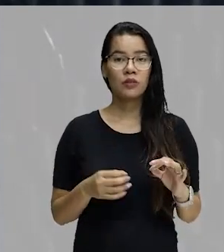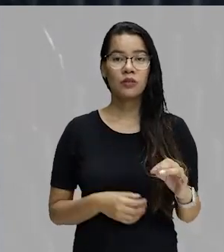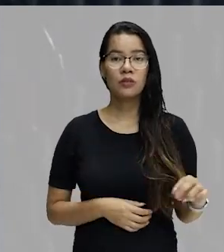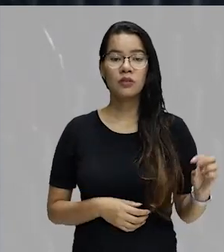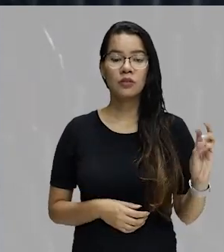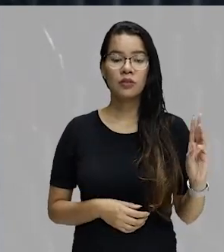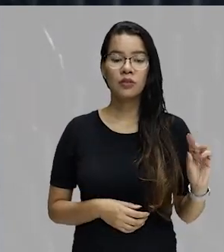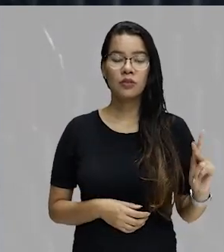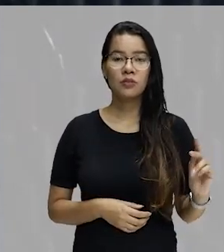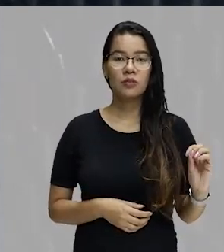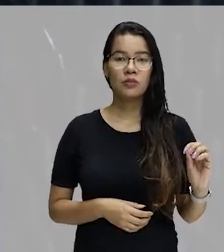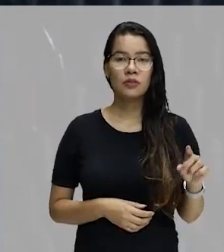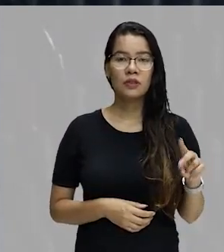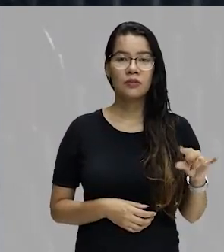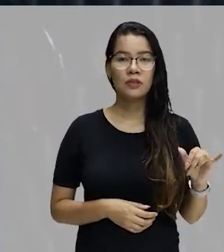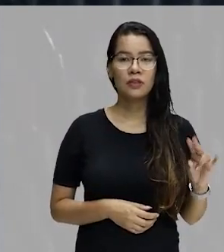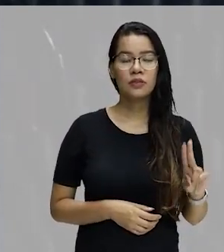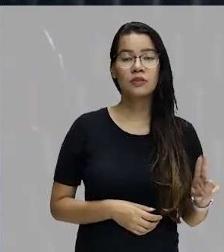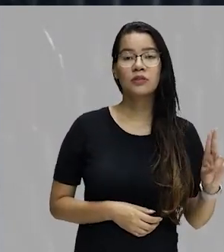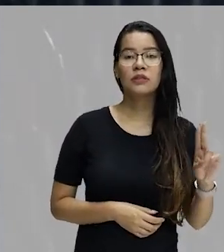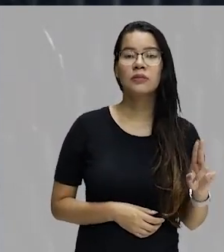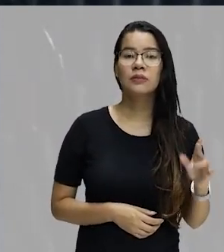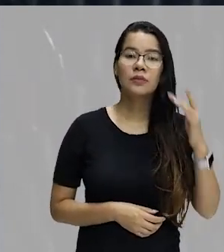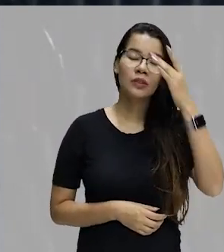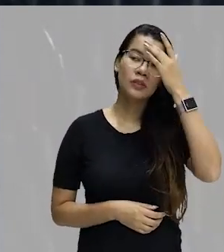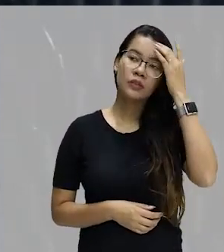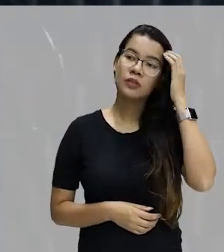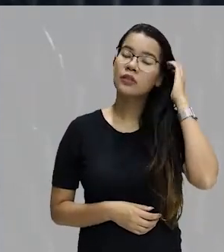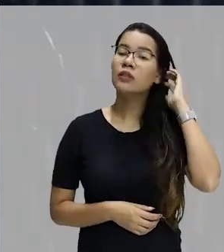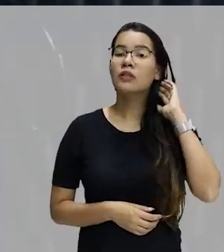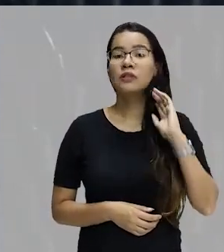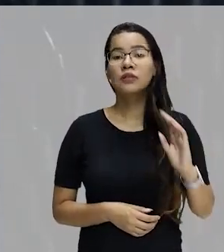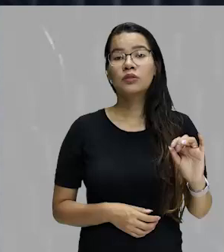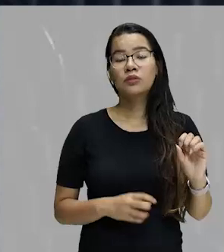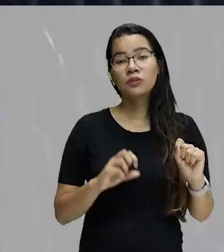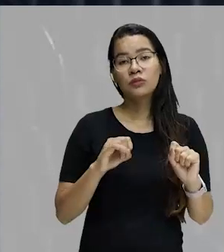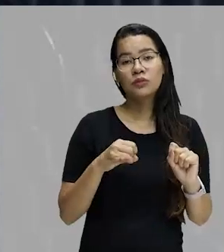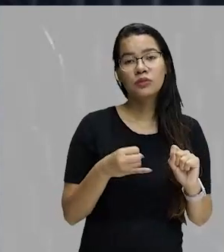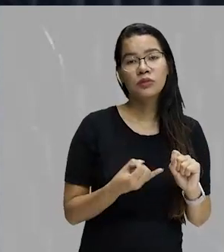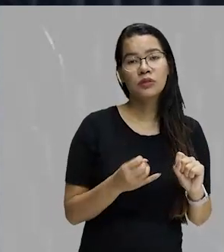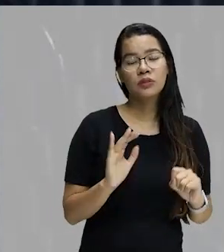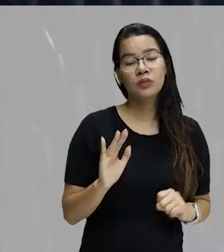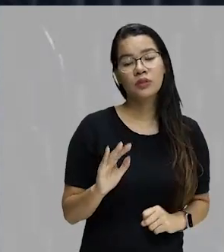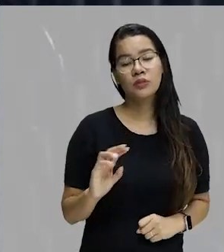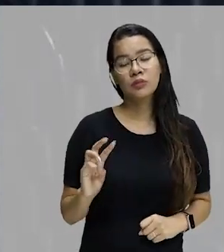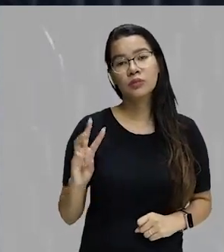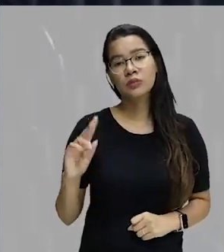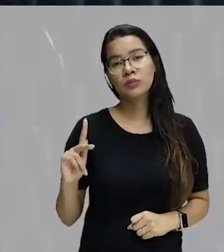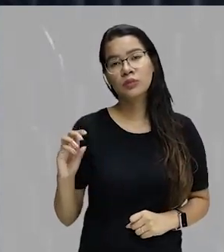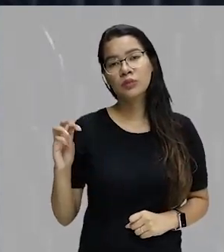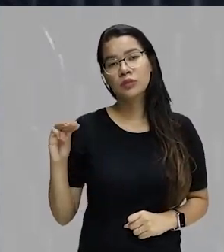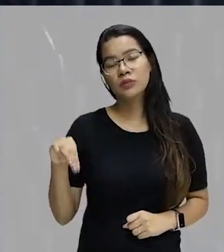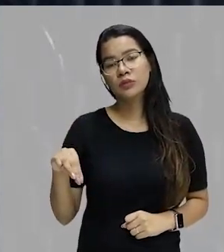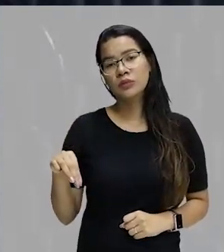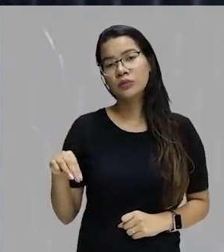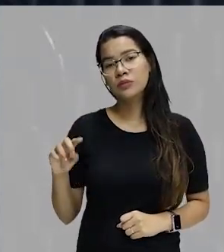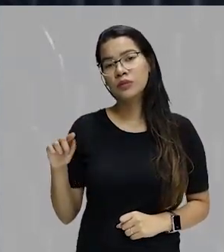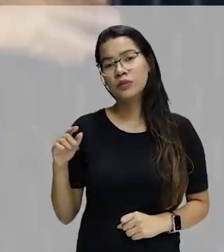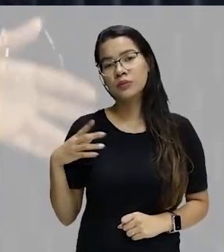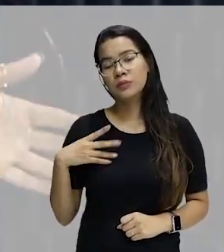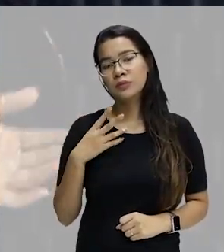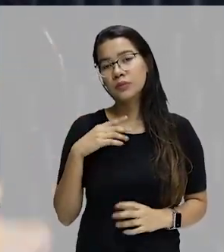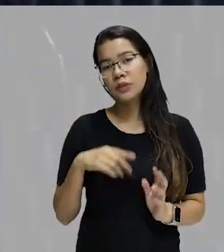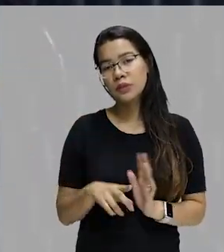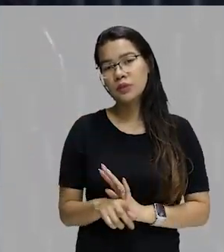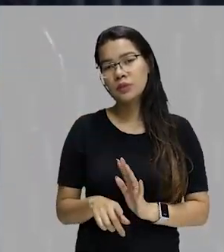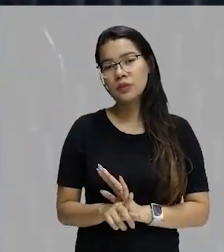sobre pessoas na função de sujeito, quem praticou a ação. O whom você está perguntando sobre pessoa, mas quando